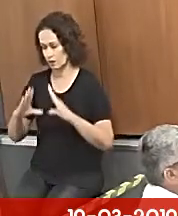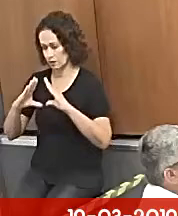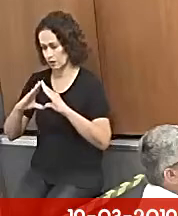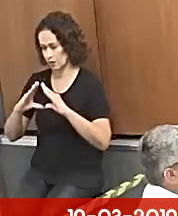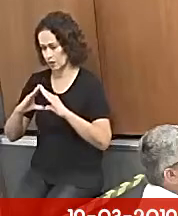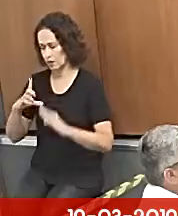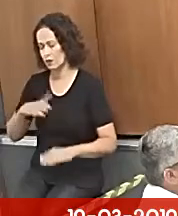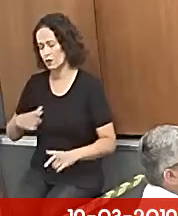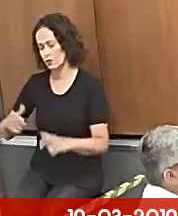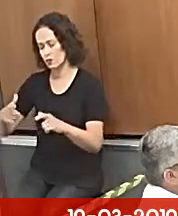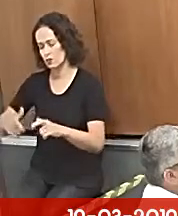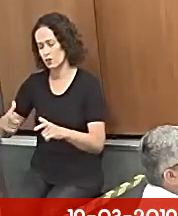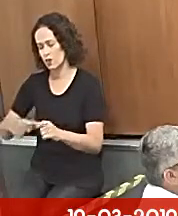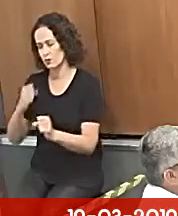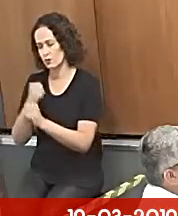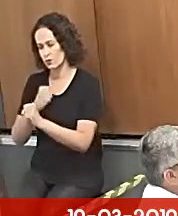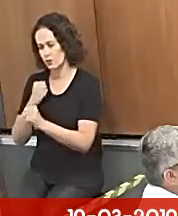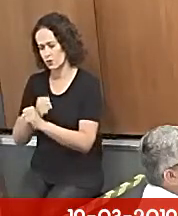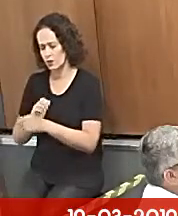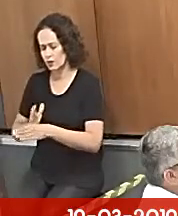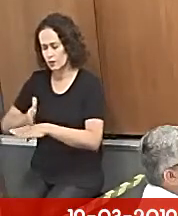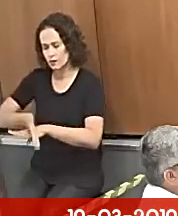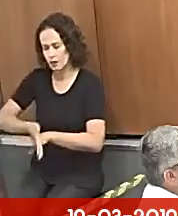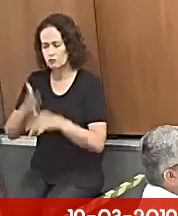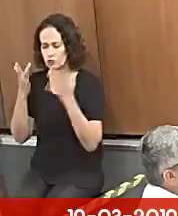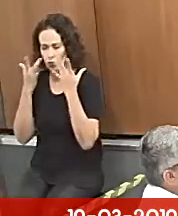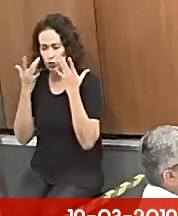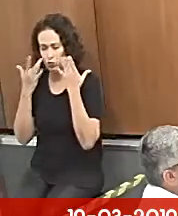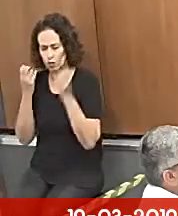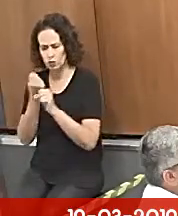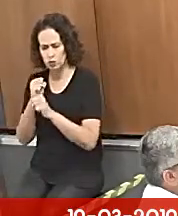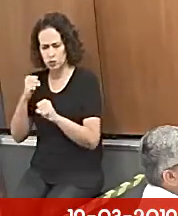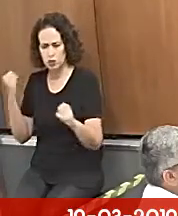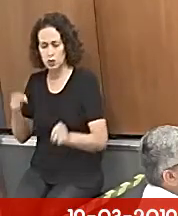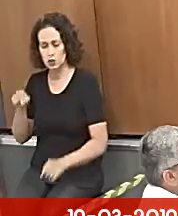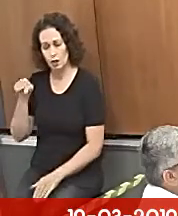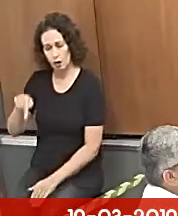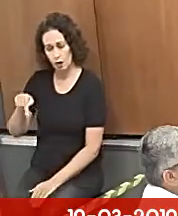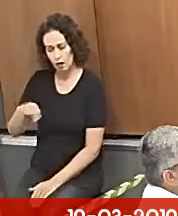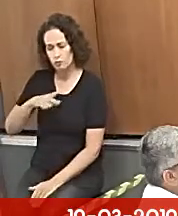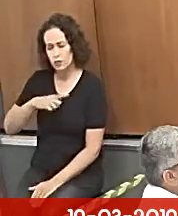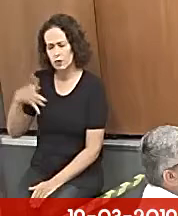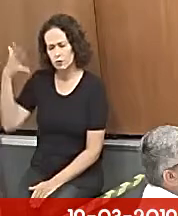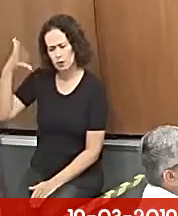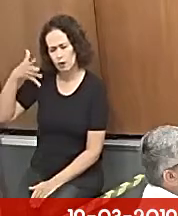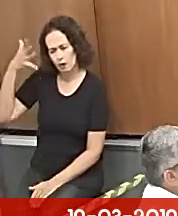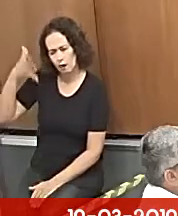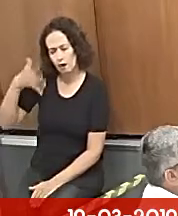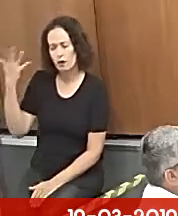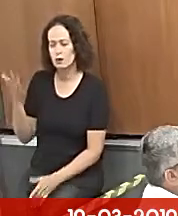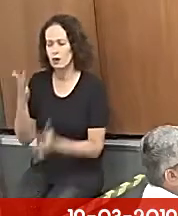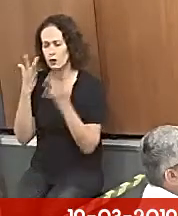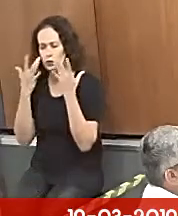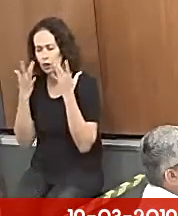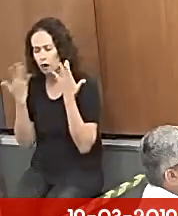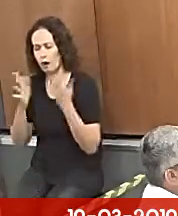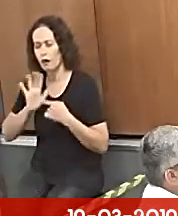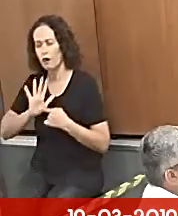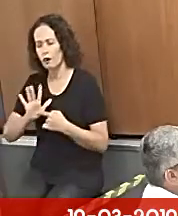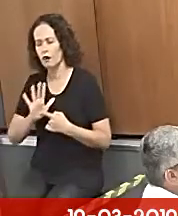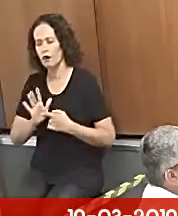na entrada que o teatro grande ali pra palestra limpa debate e apresentação de um teatro apae